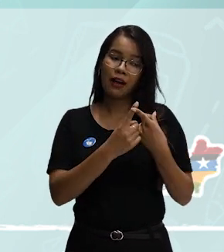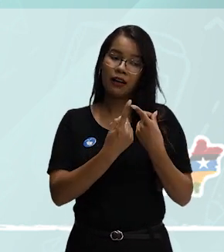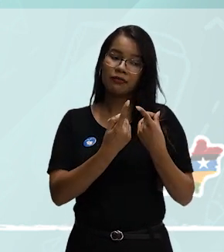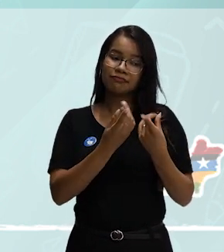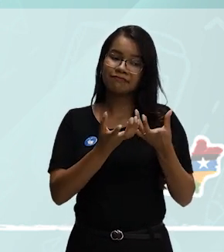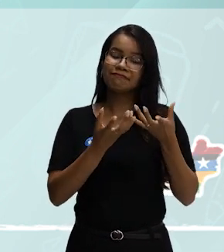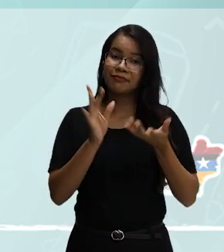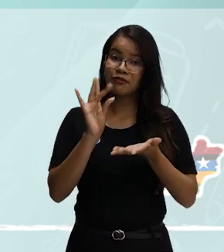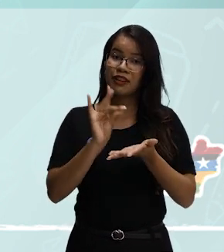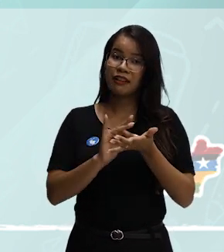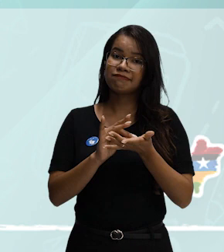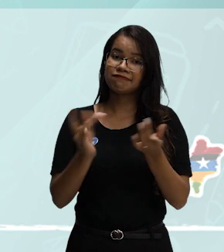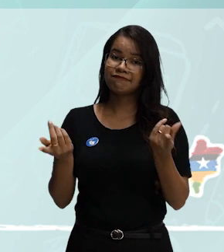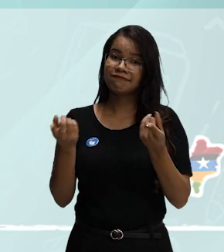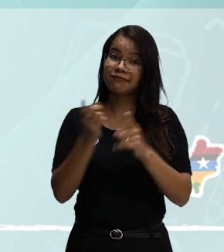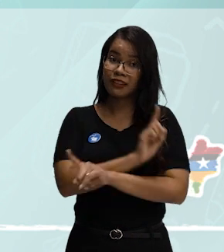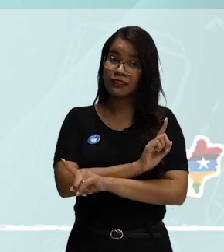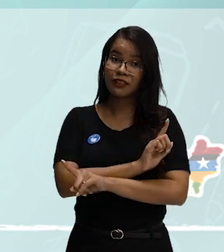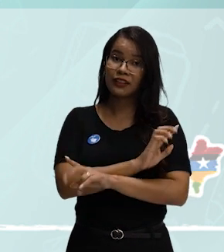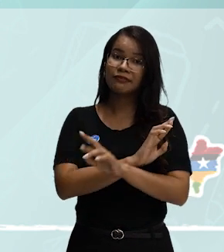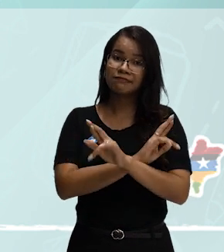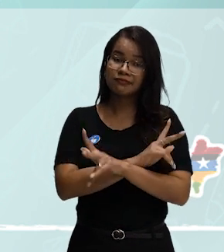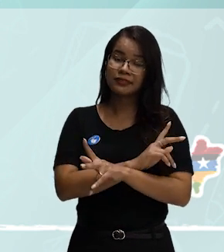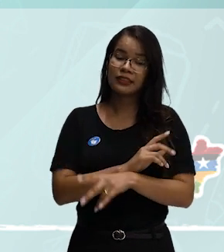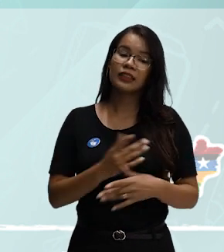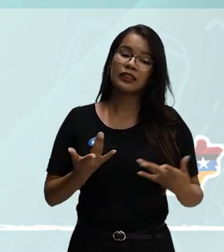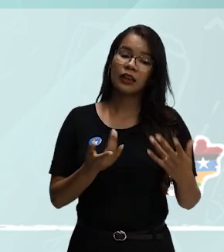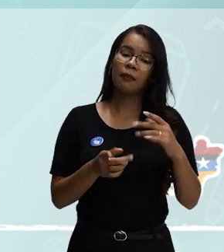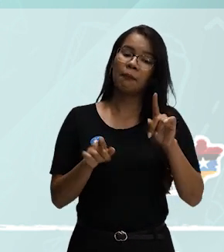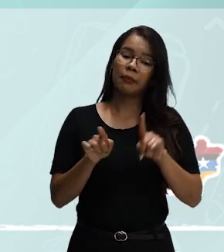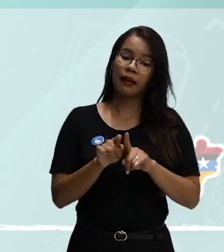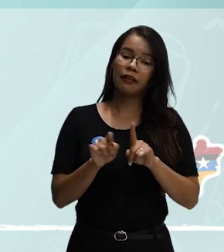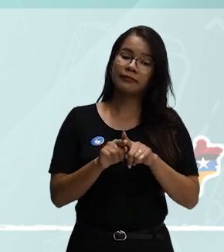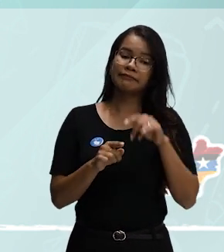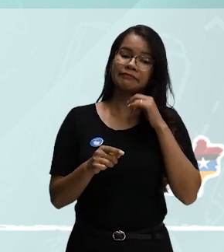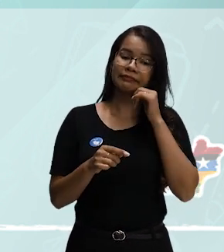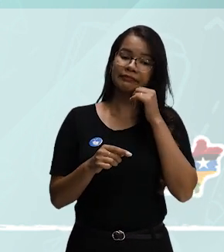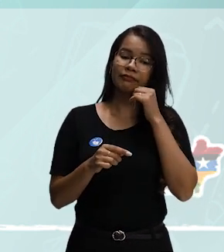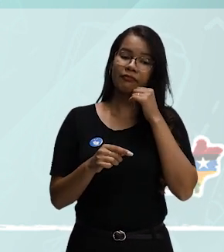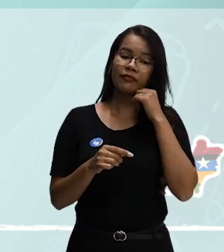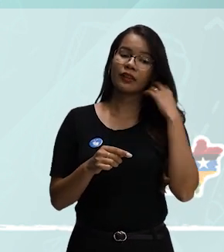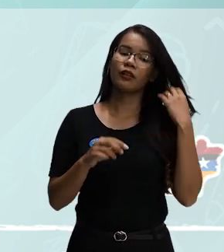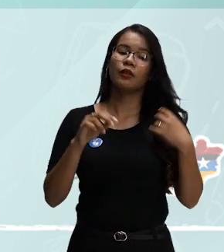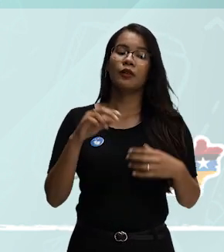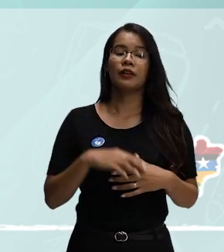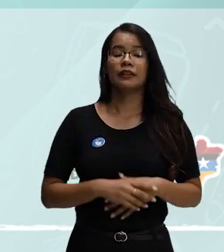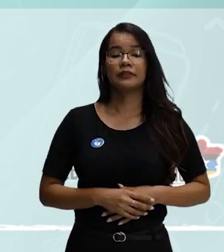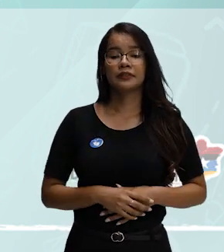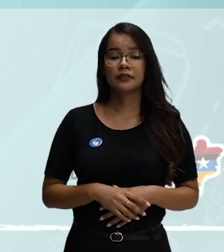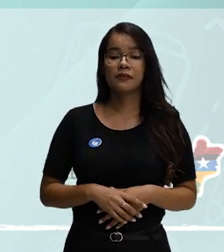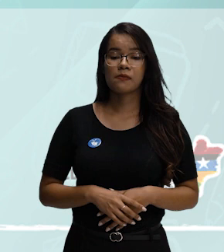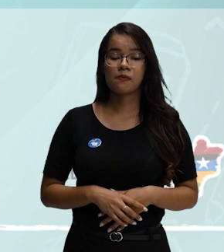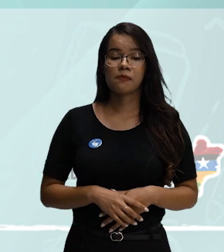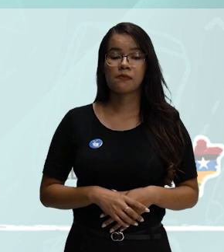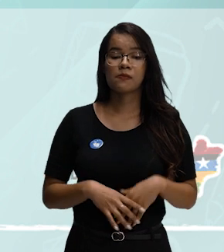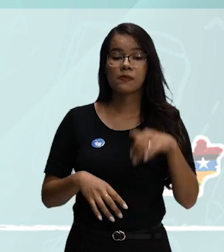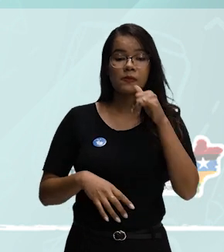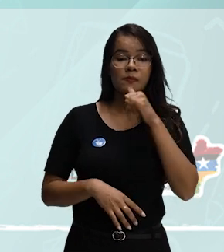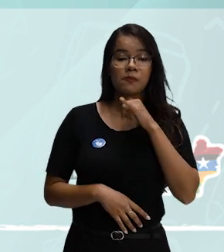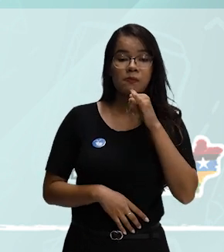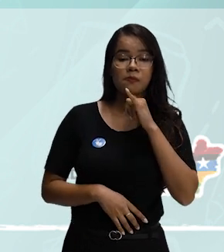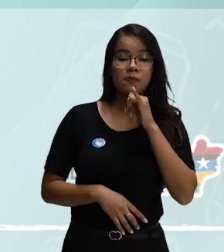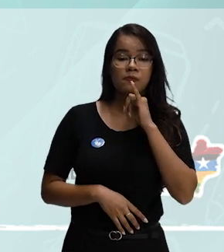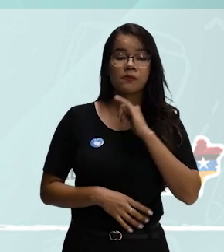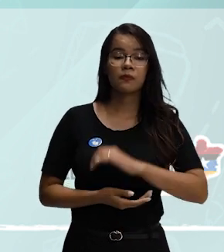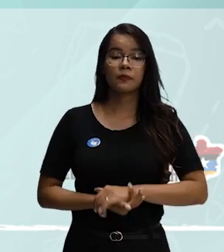Grau de criticidade altíssimo, certo? Em relação às próprias produções ultrarromânticas. Um exemplo disso